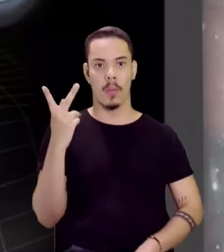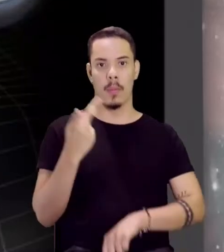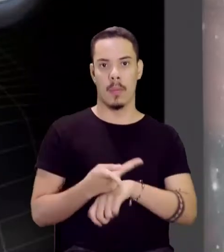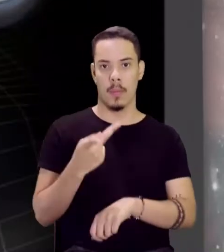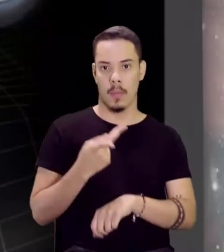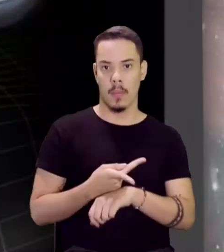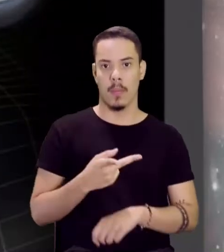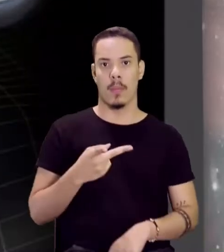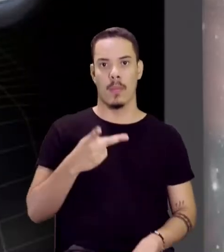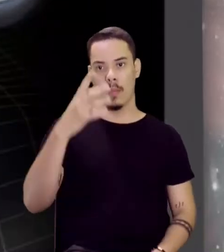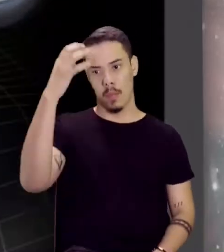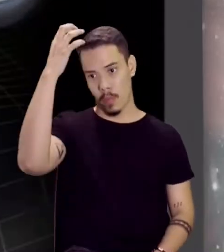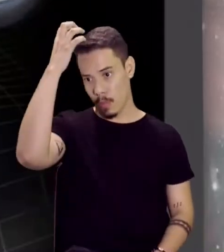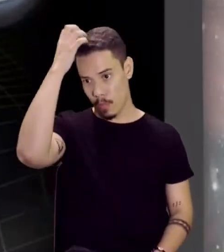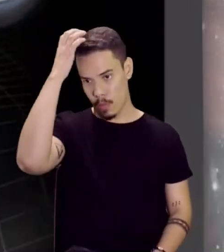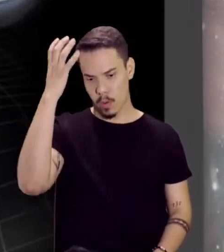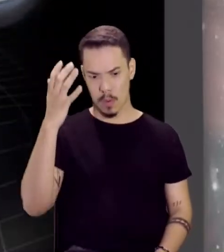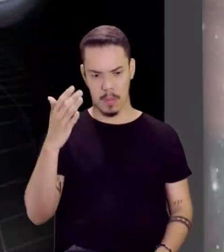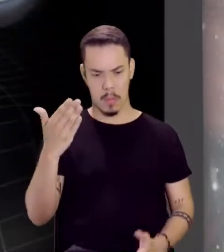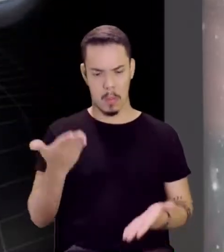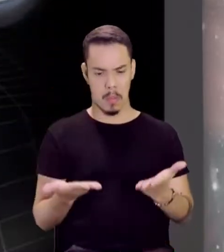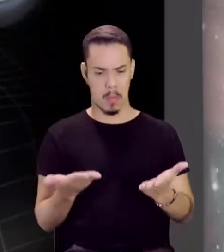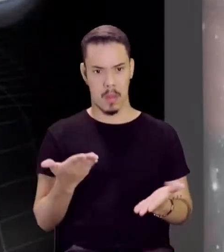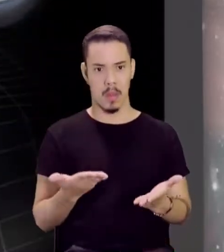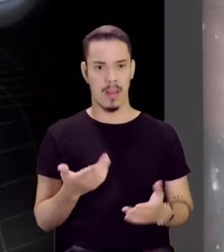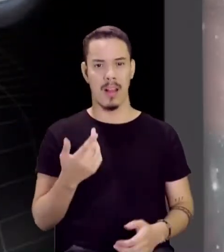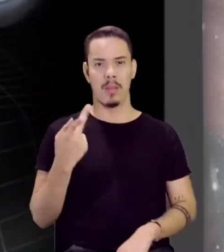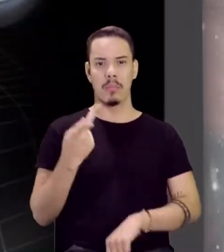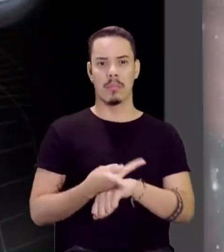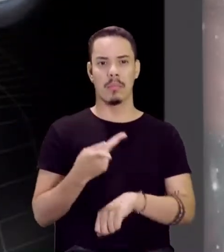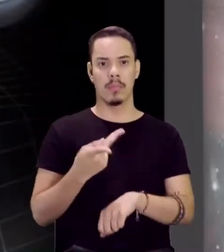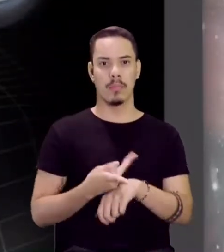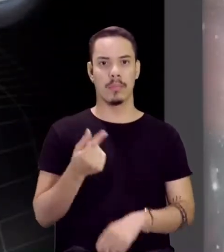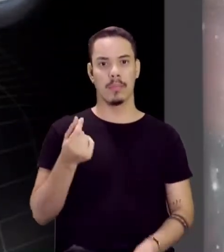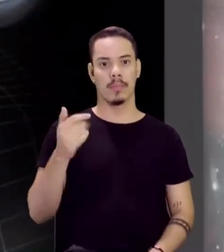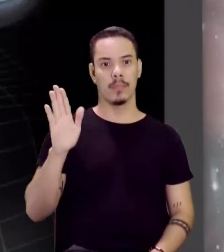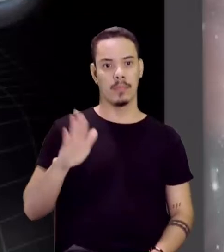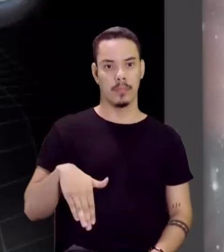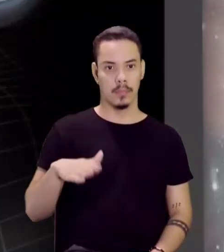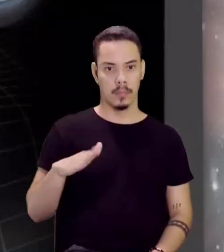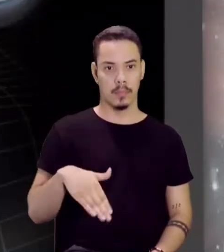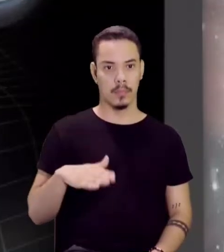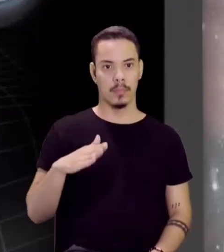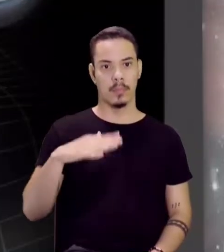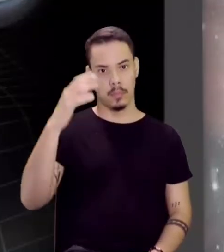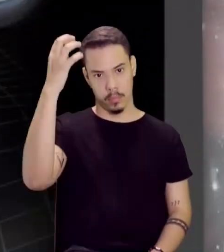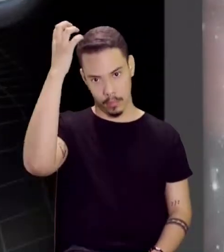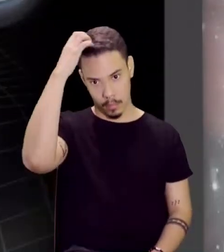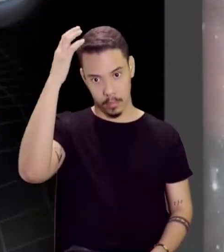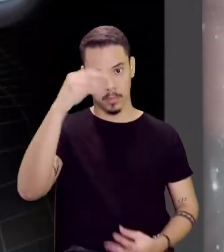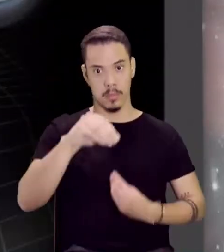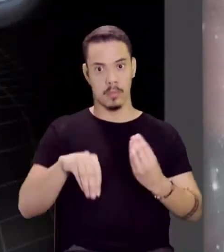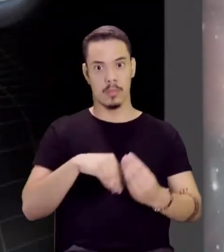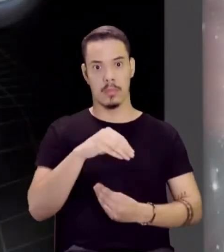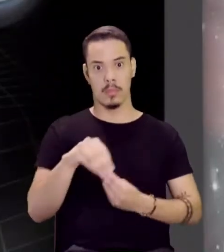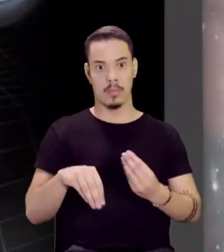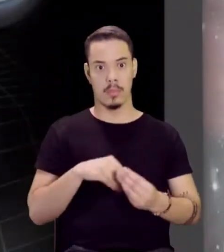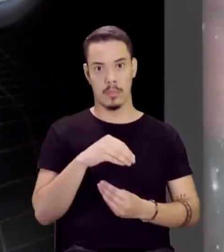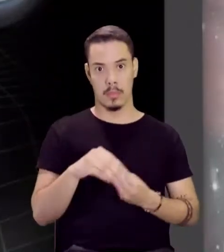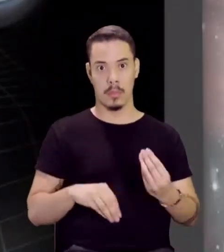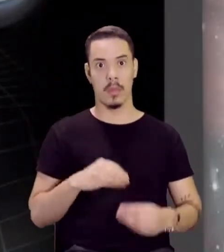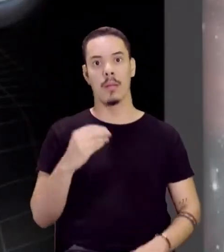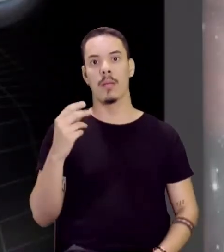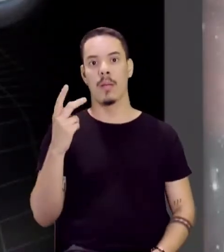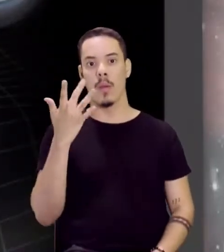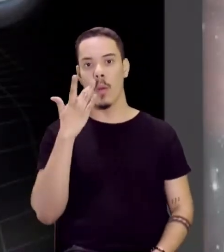no meio. Como a prata era muito baratinho, o que ele provou? Que a coroa era feita de prata e ouro. Misturado. E não só de